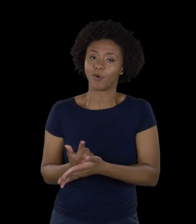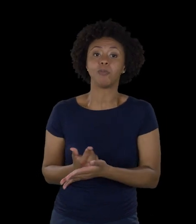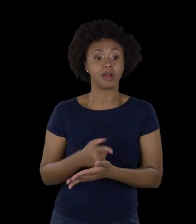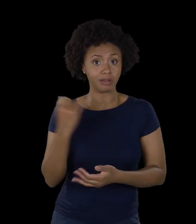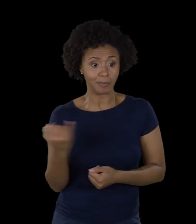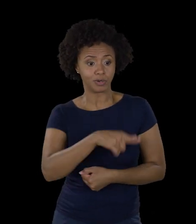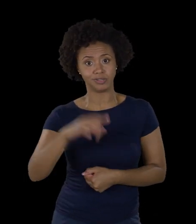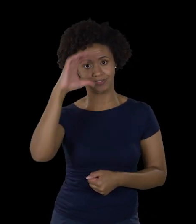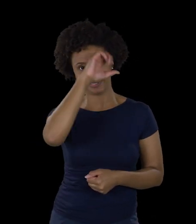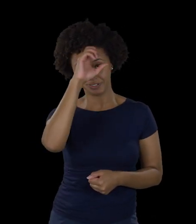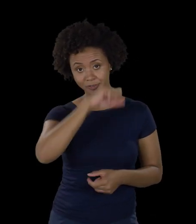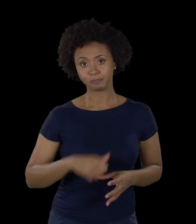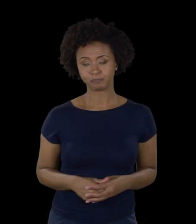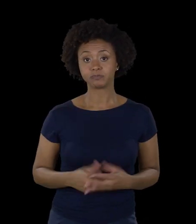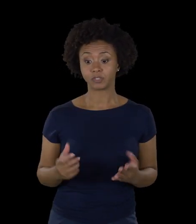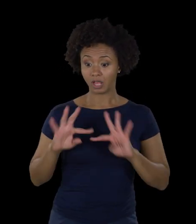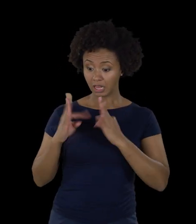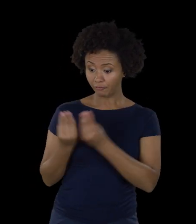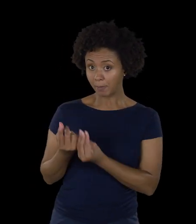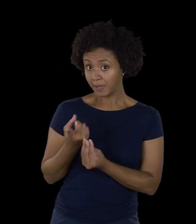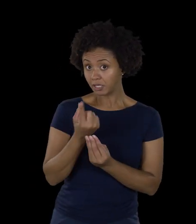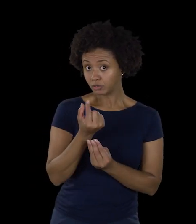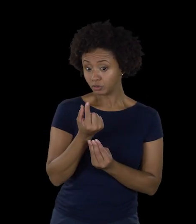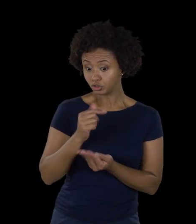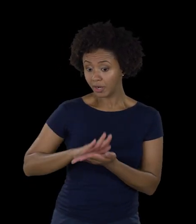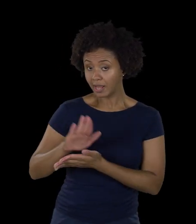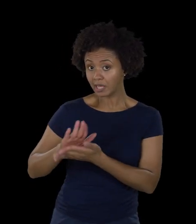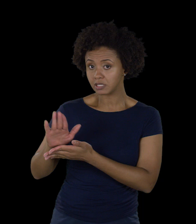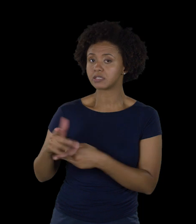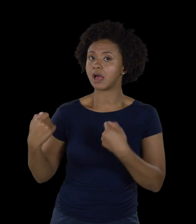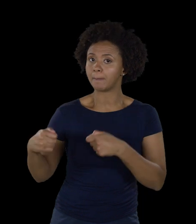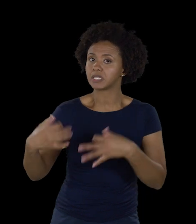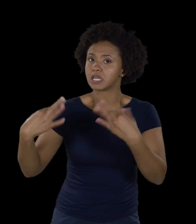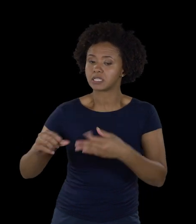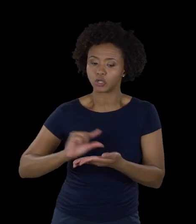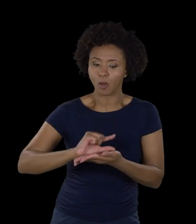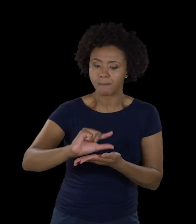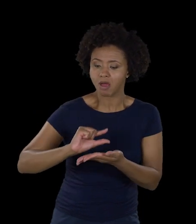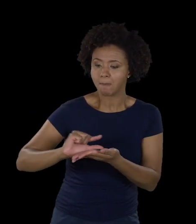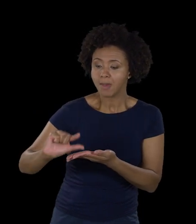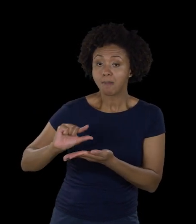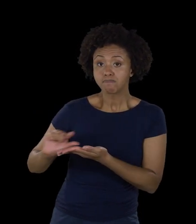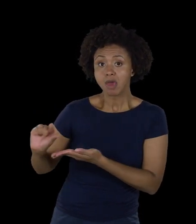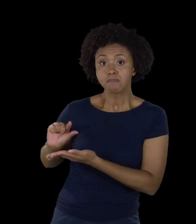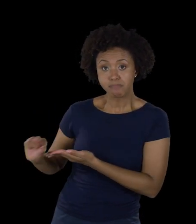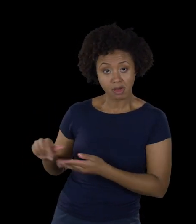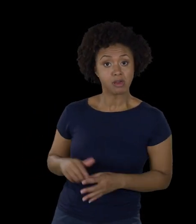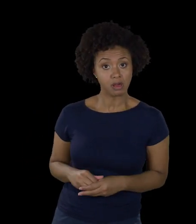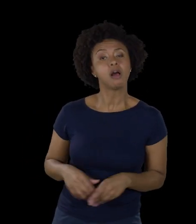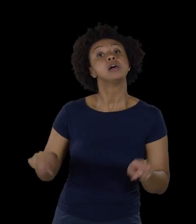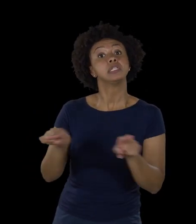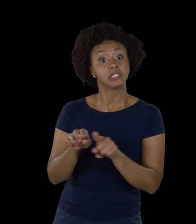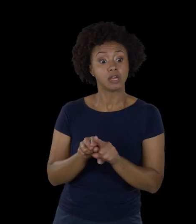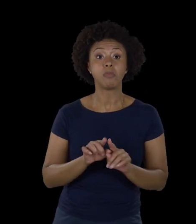os gastos em família precisam ser corretamente dimensionados e precisam sempre envolver